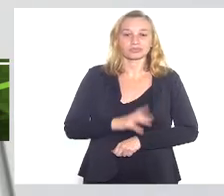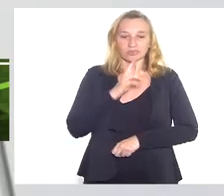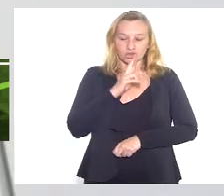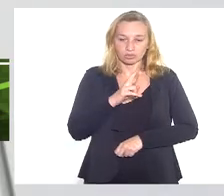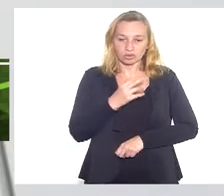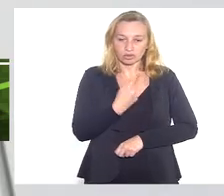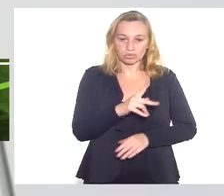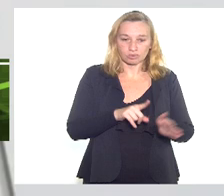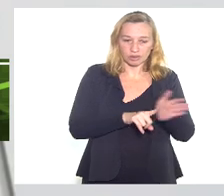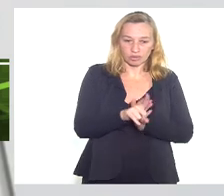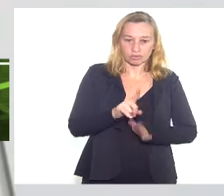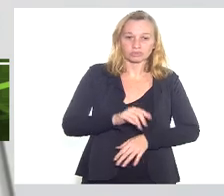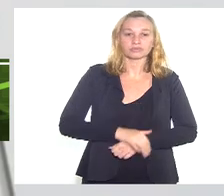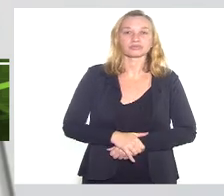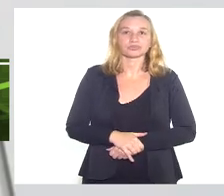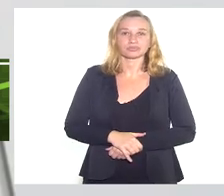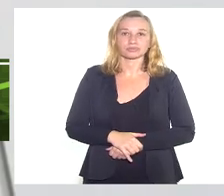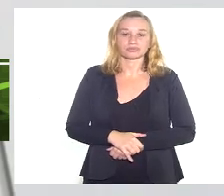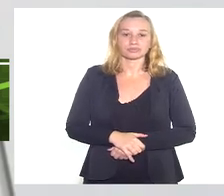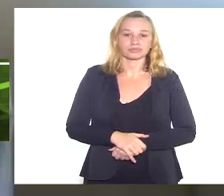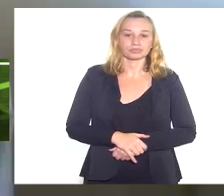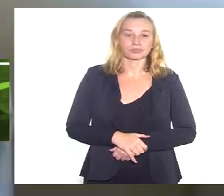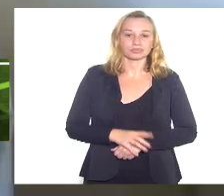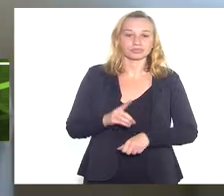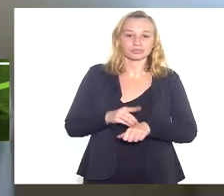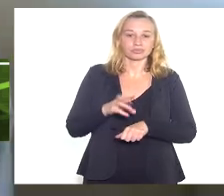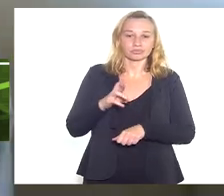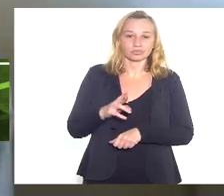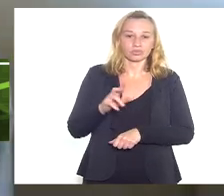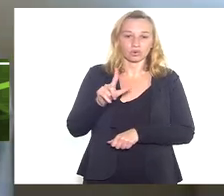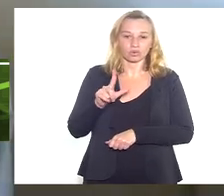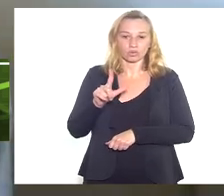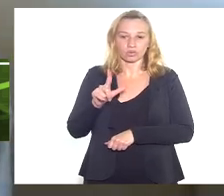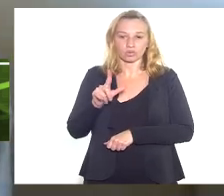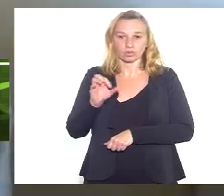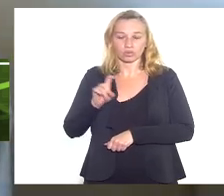sua pergunta. Doutor Luiz Cláudio pediu